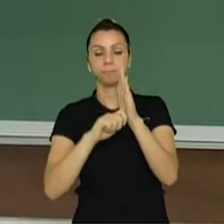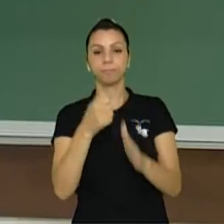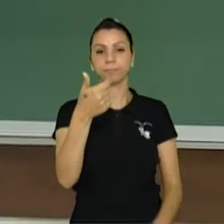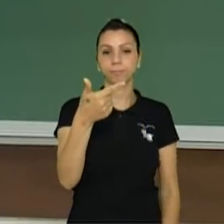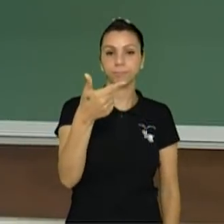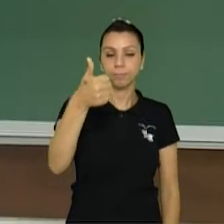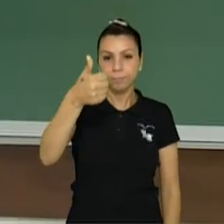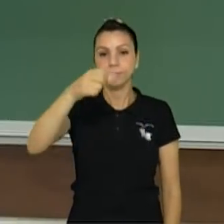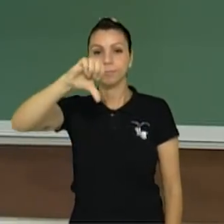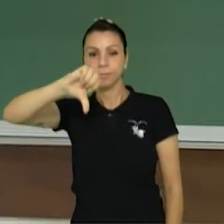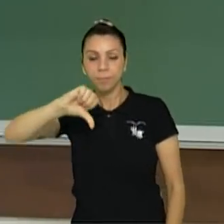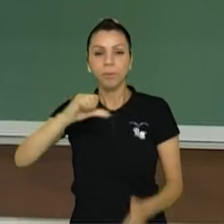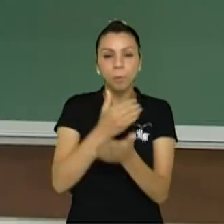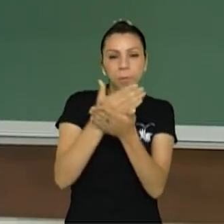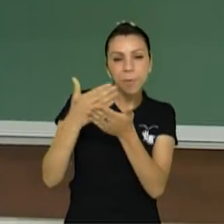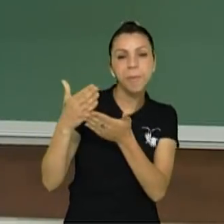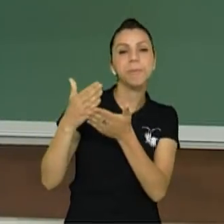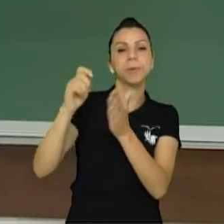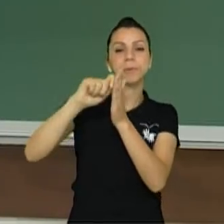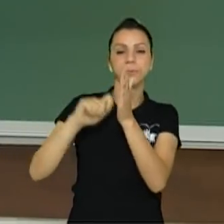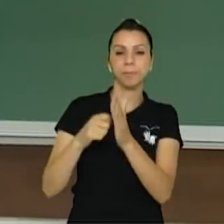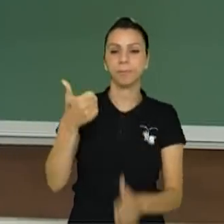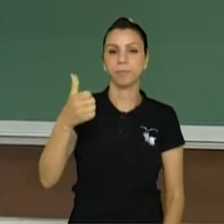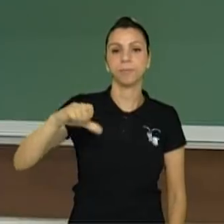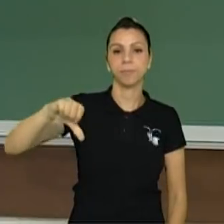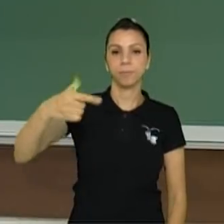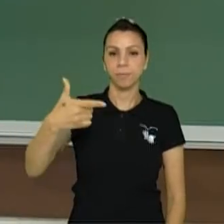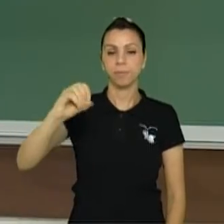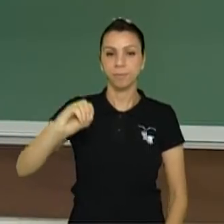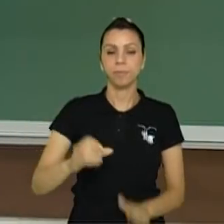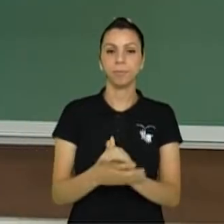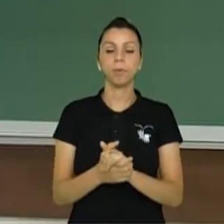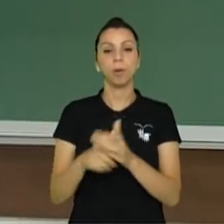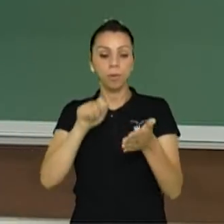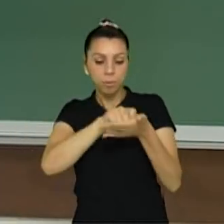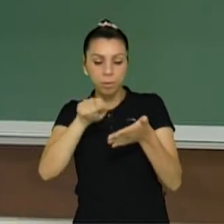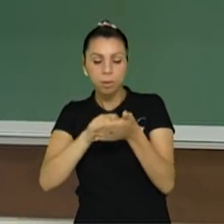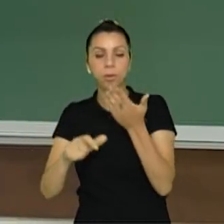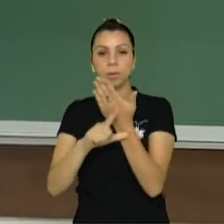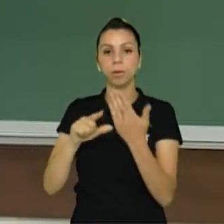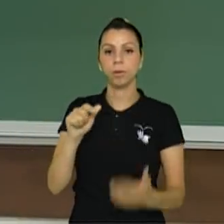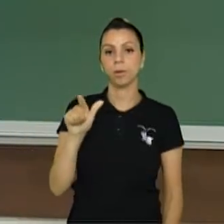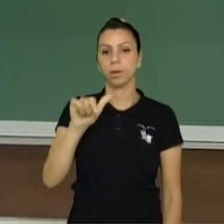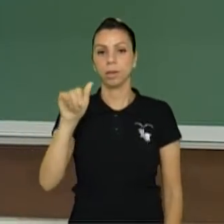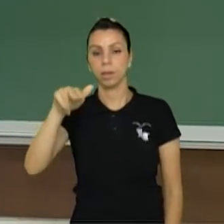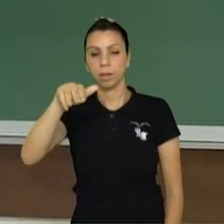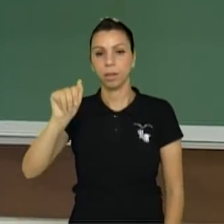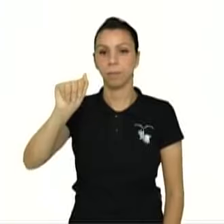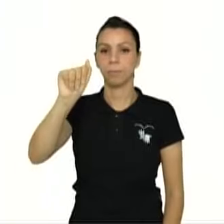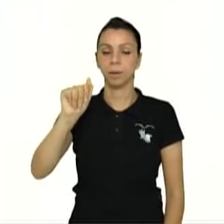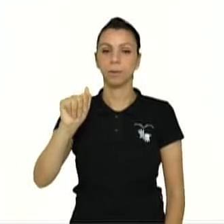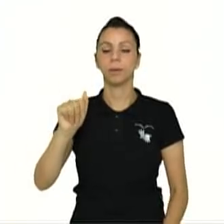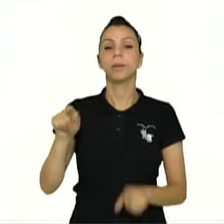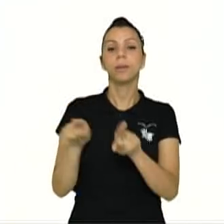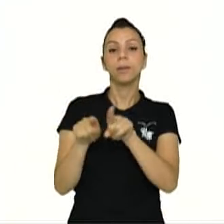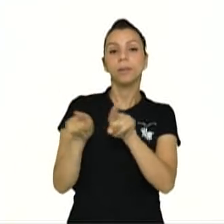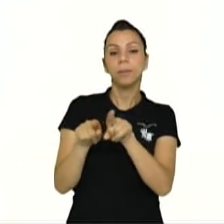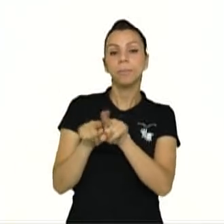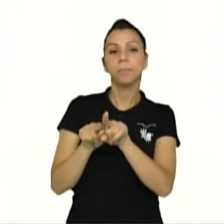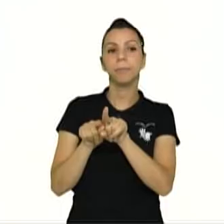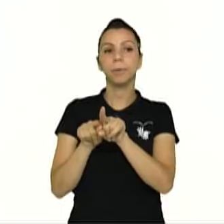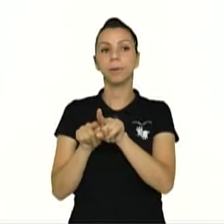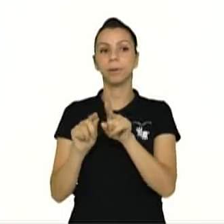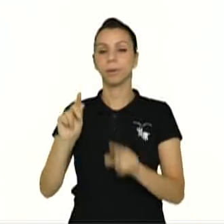século XX, nós temos o escritor Lima Barreto, a compositora Chiquinha Gonzaga e o músico